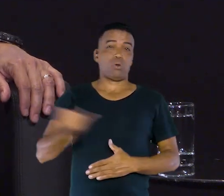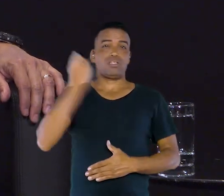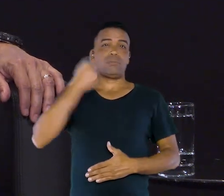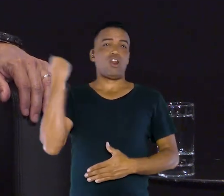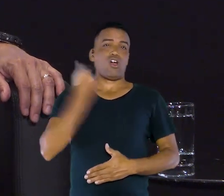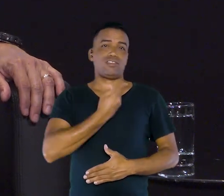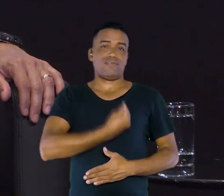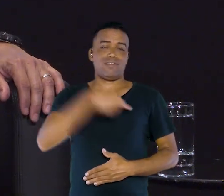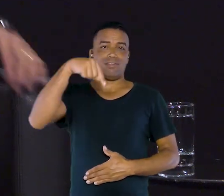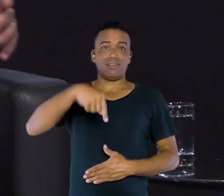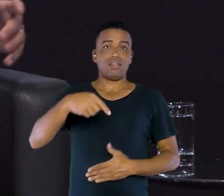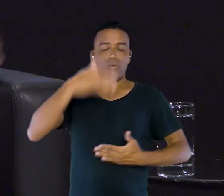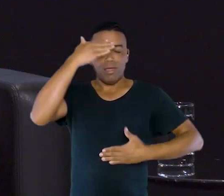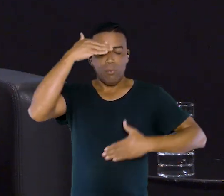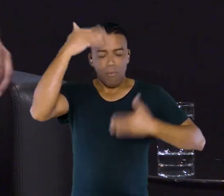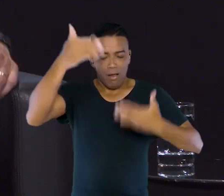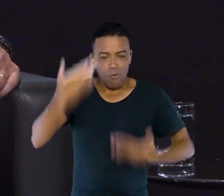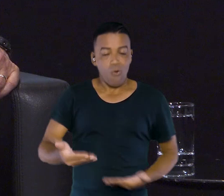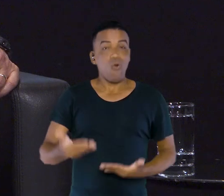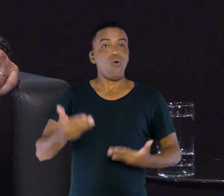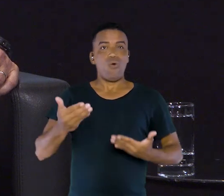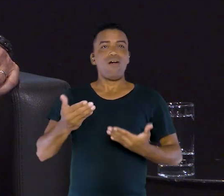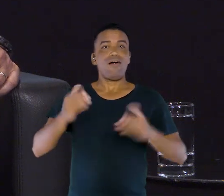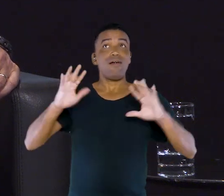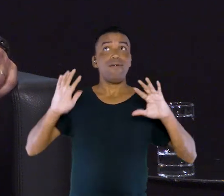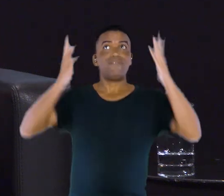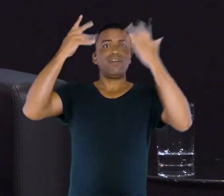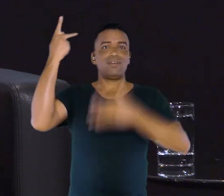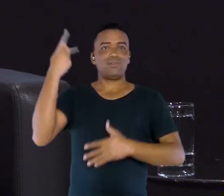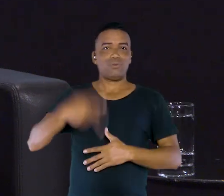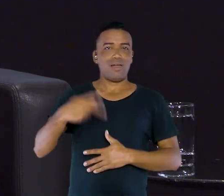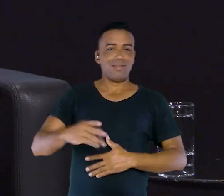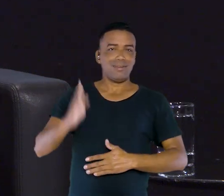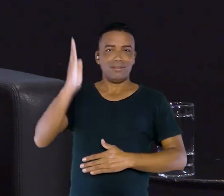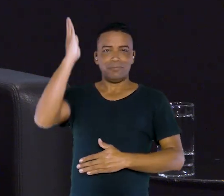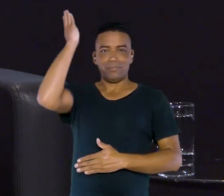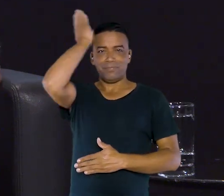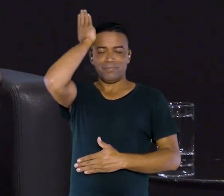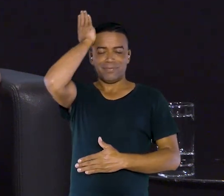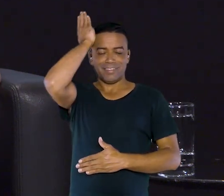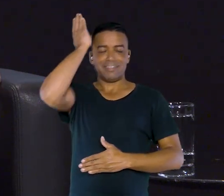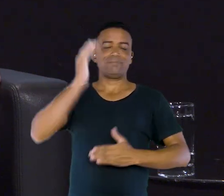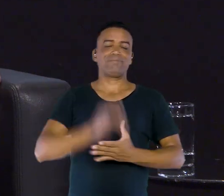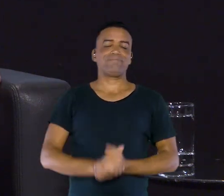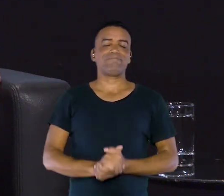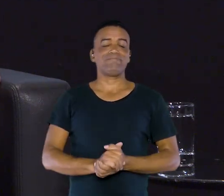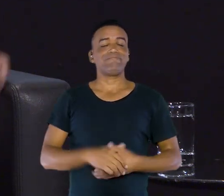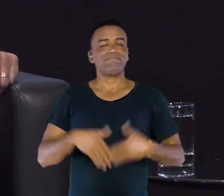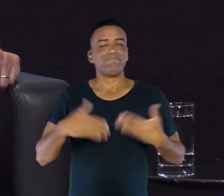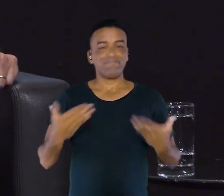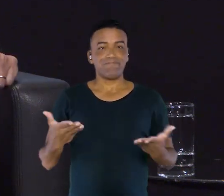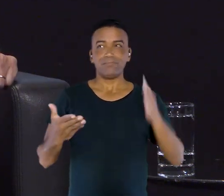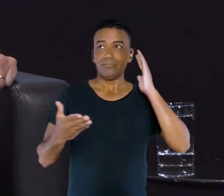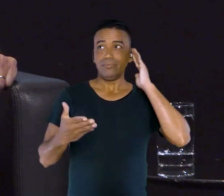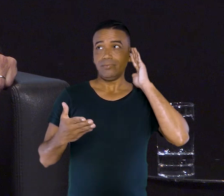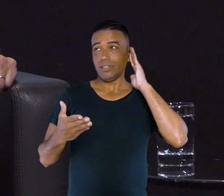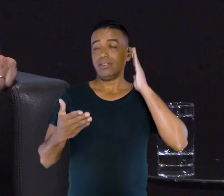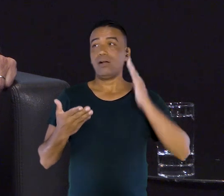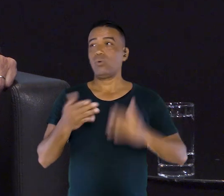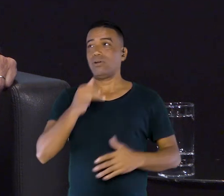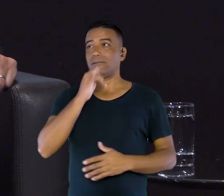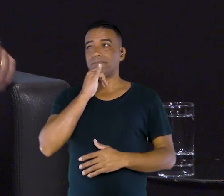honra estar nesse espaço, num evento aqui do SESC. Então, assim,